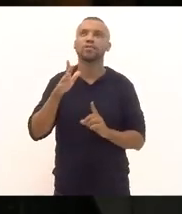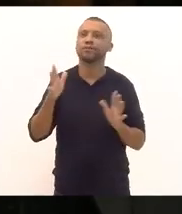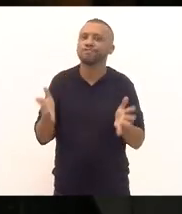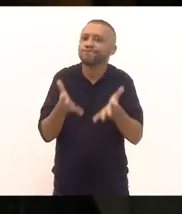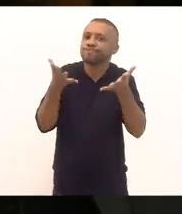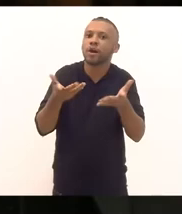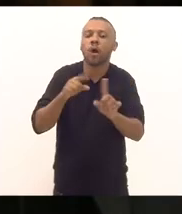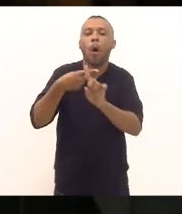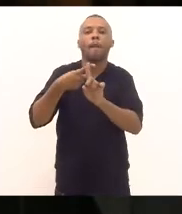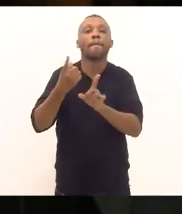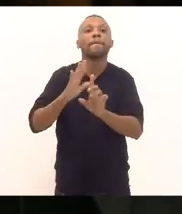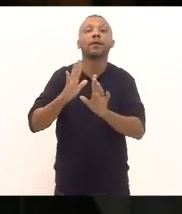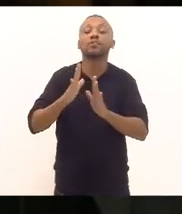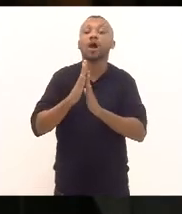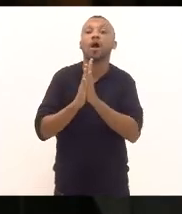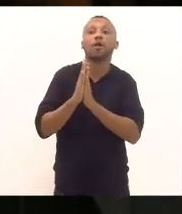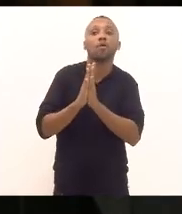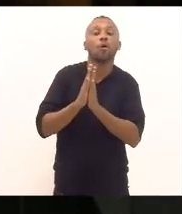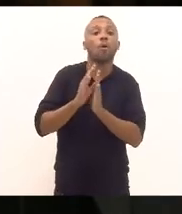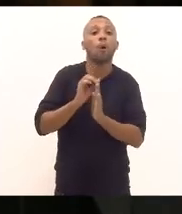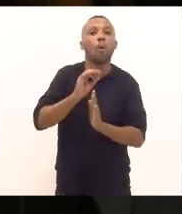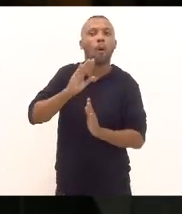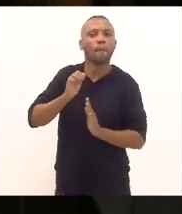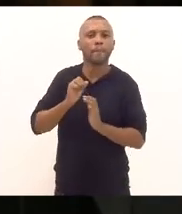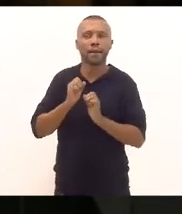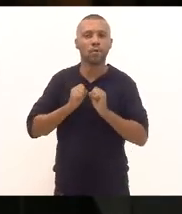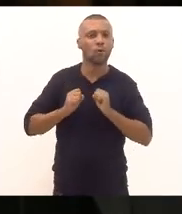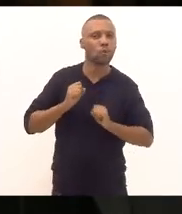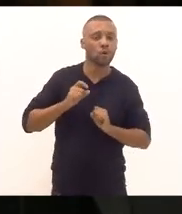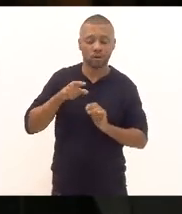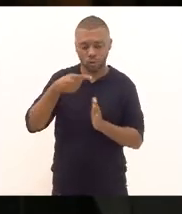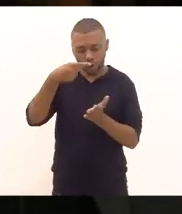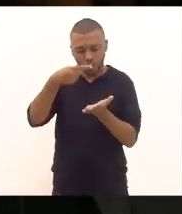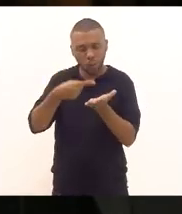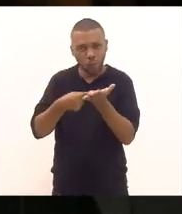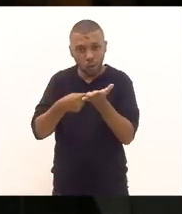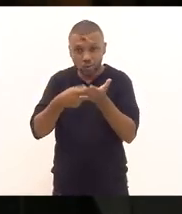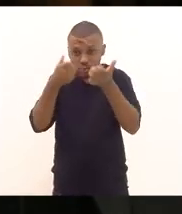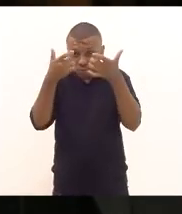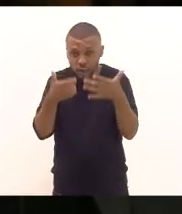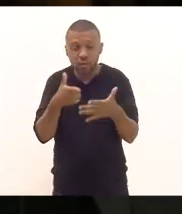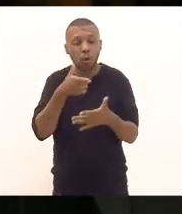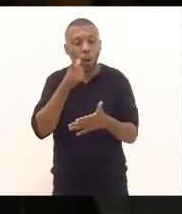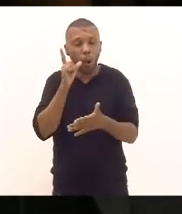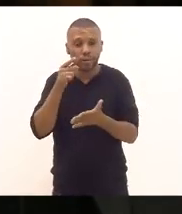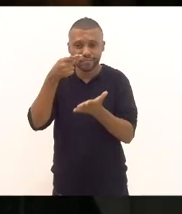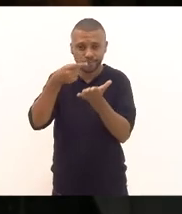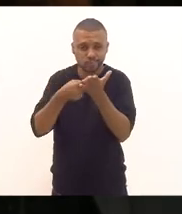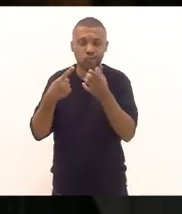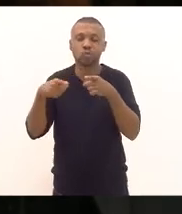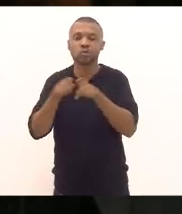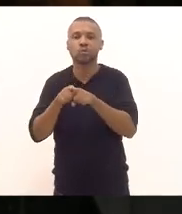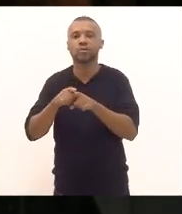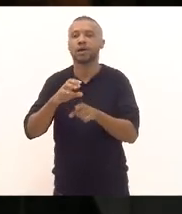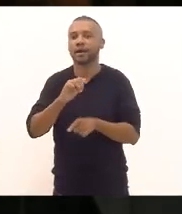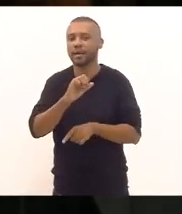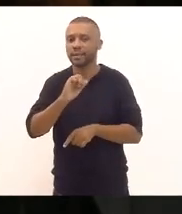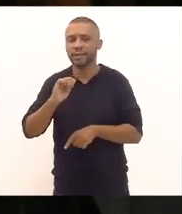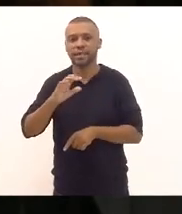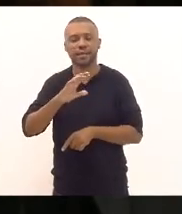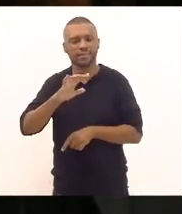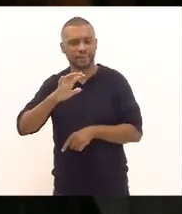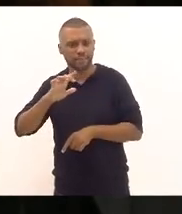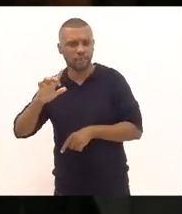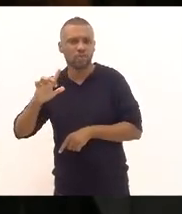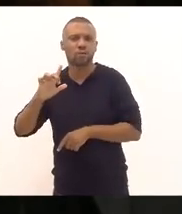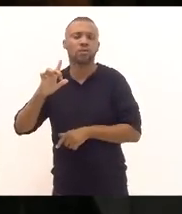mas de expectativa de que o acordo é esboçado ontem aqui é com a Casa Civil seja